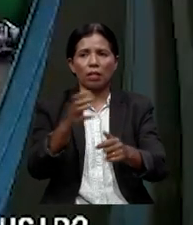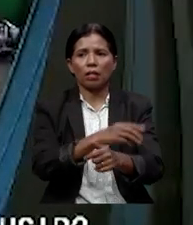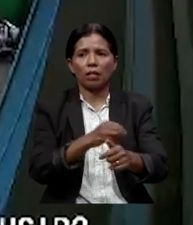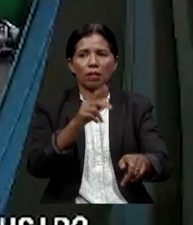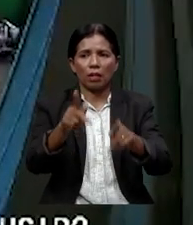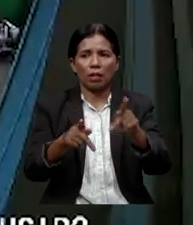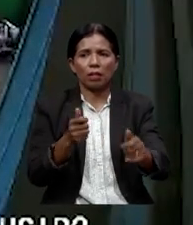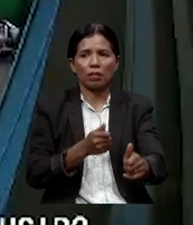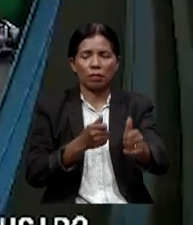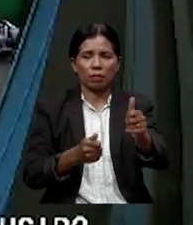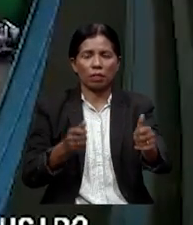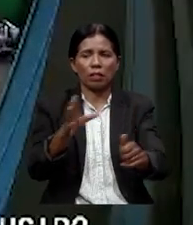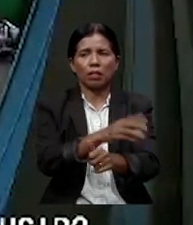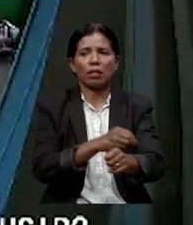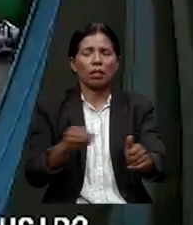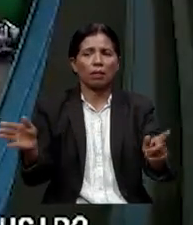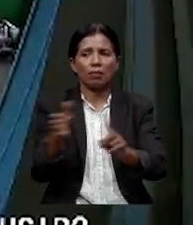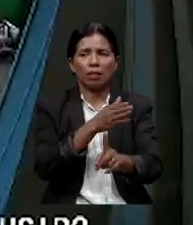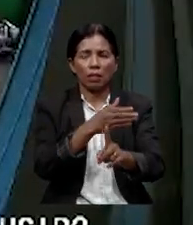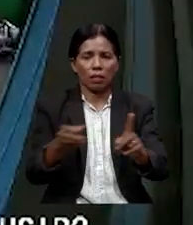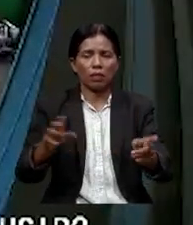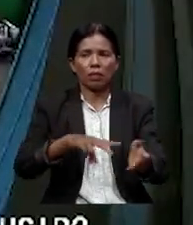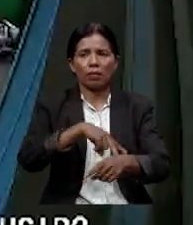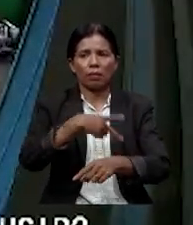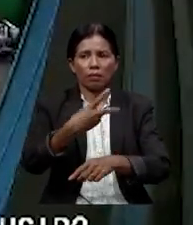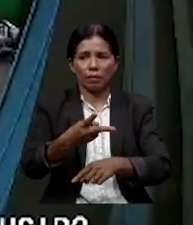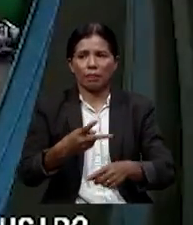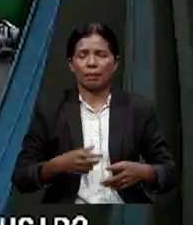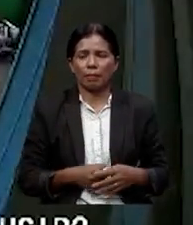suspeito tuir, hasai martelo, baco vítima to monofatin. João Carlos, GM.